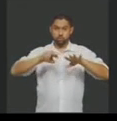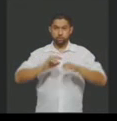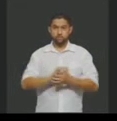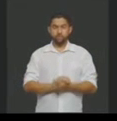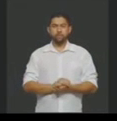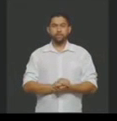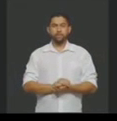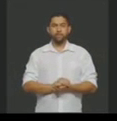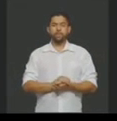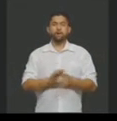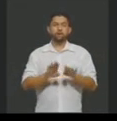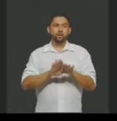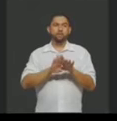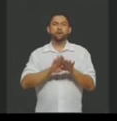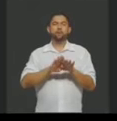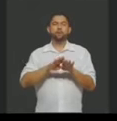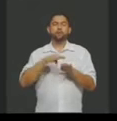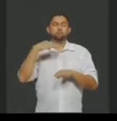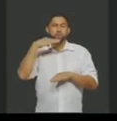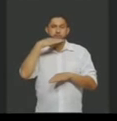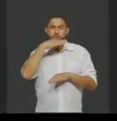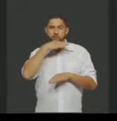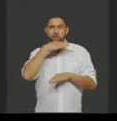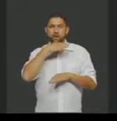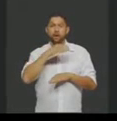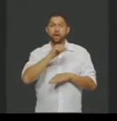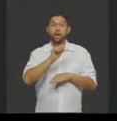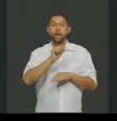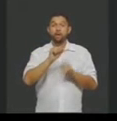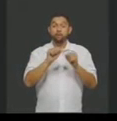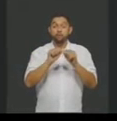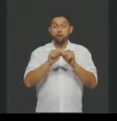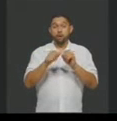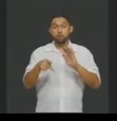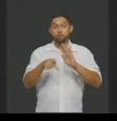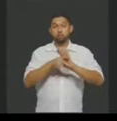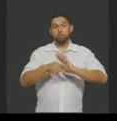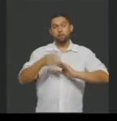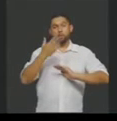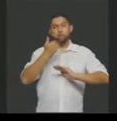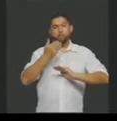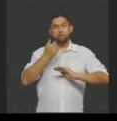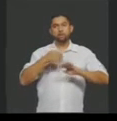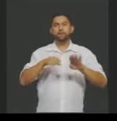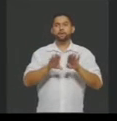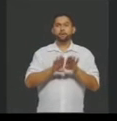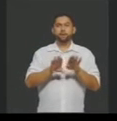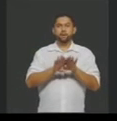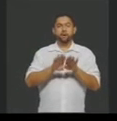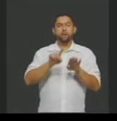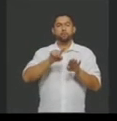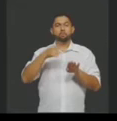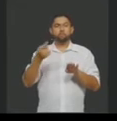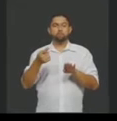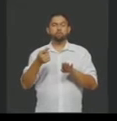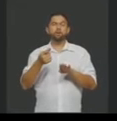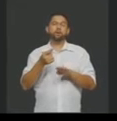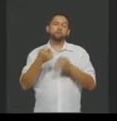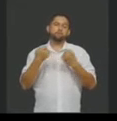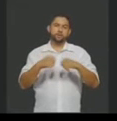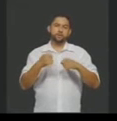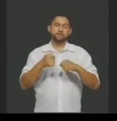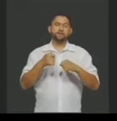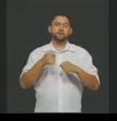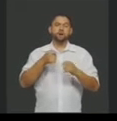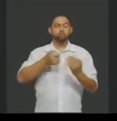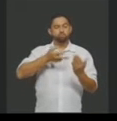vai observar organismos autótrofos, que produzem o próprio alimento, e heterotróficos, que precisam